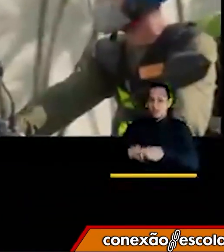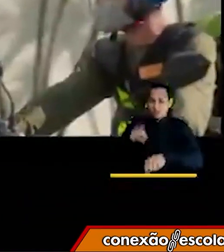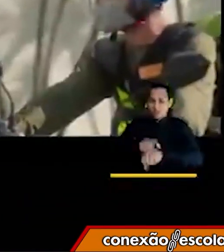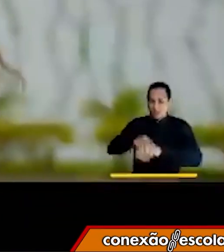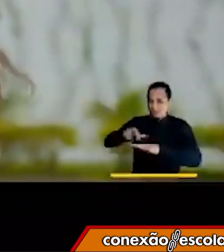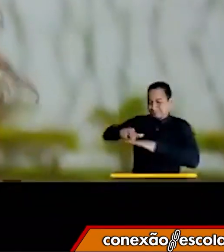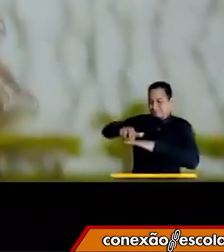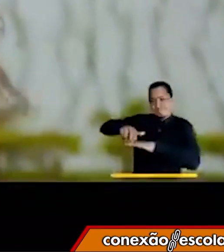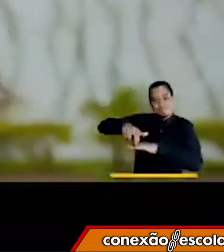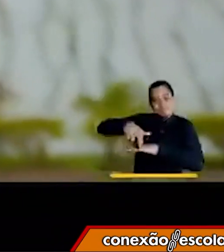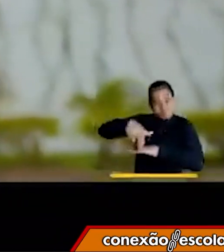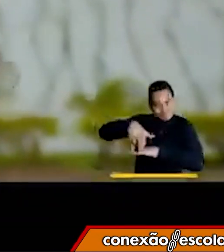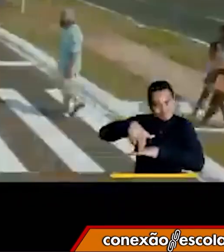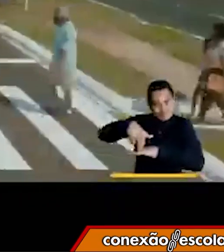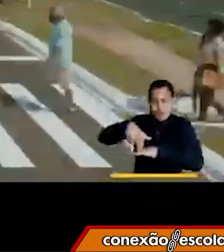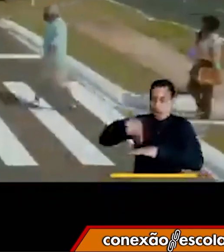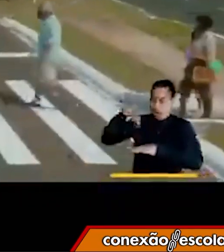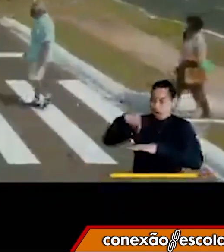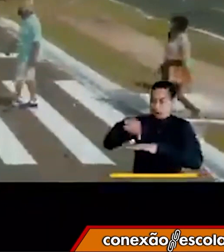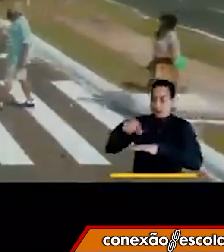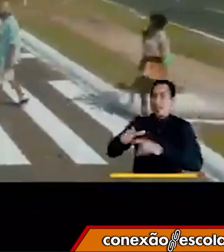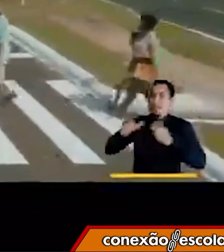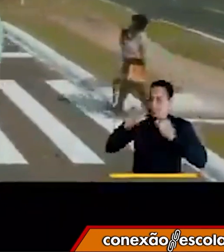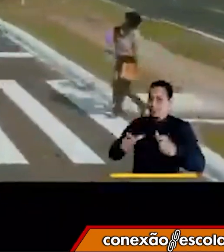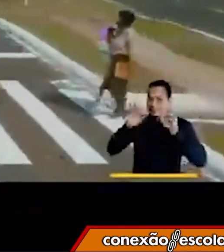na hora de atravessar